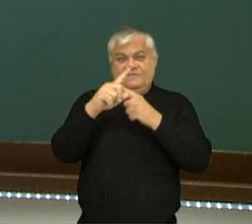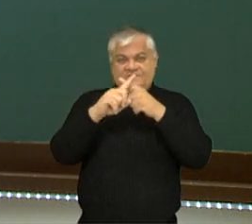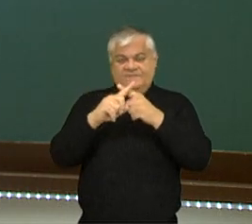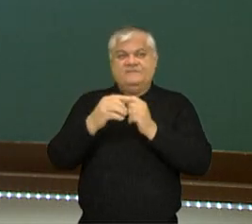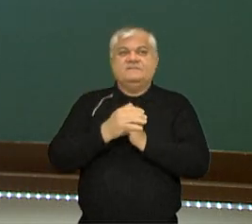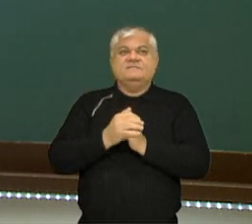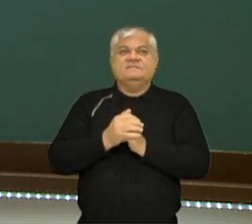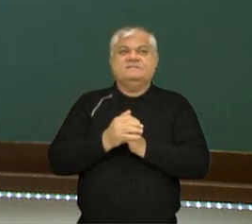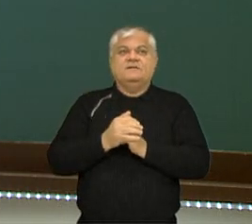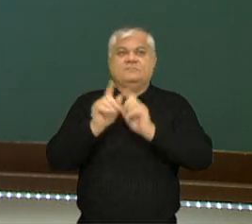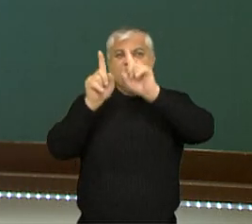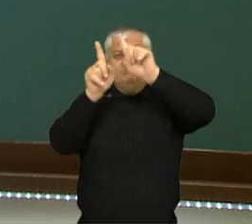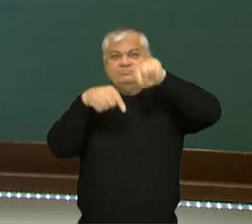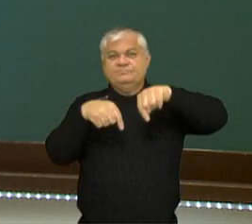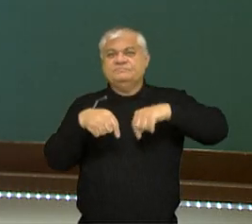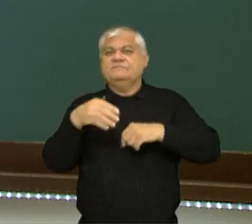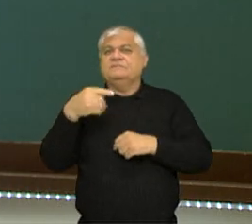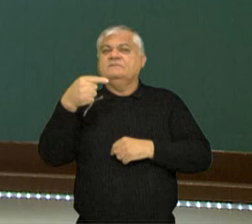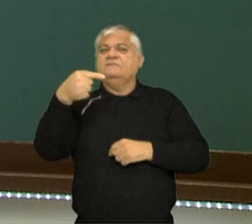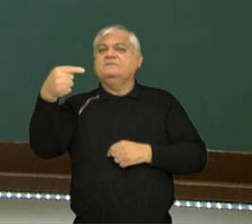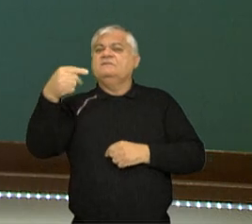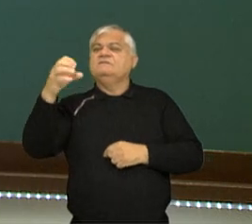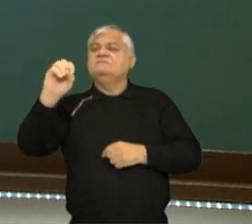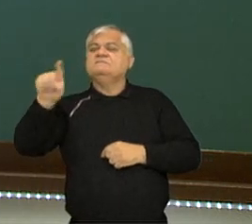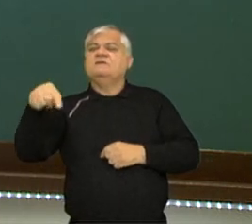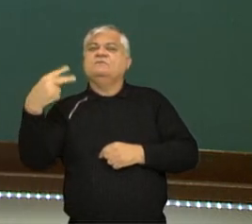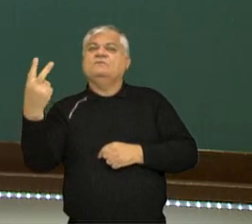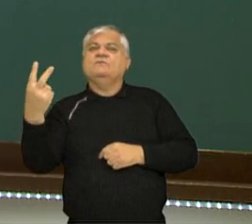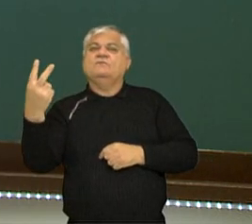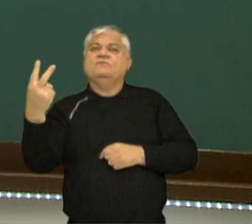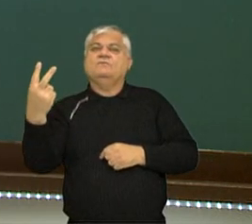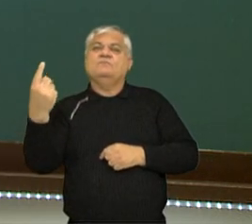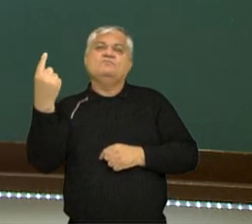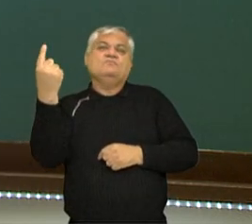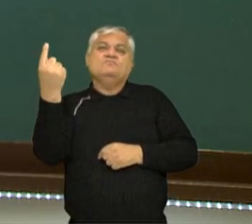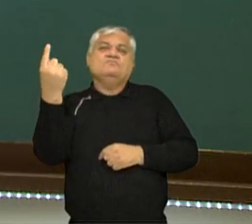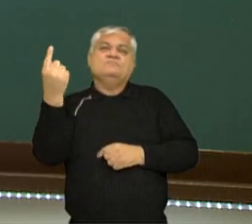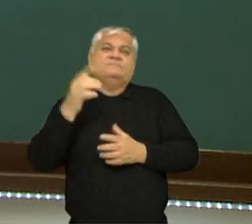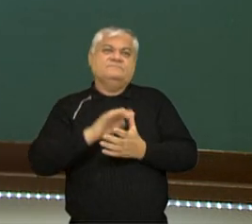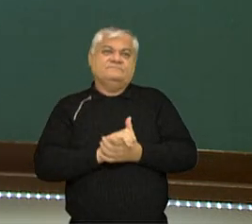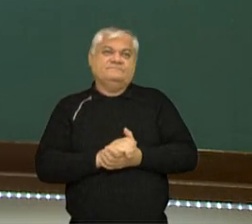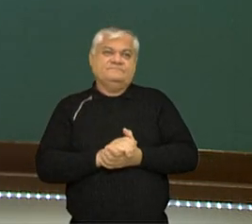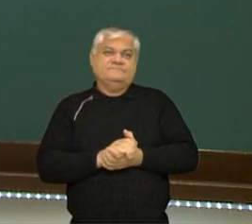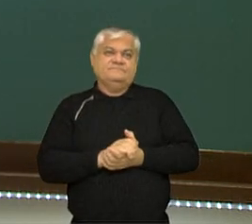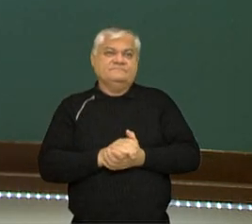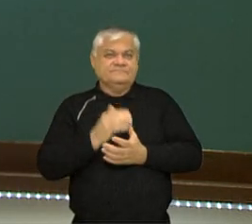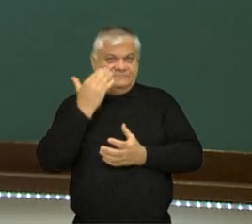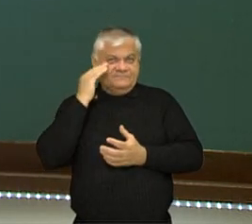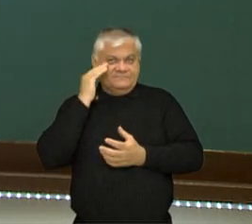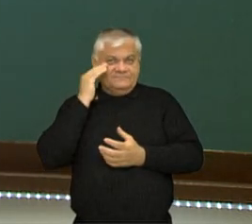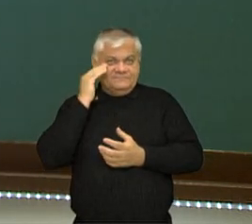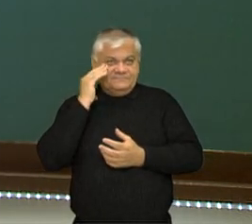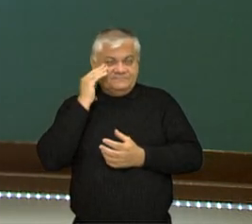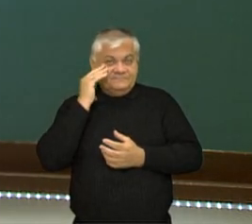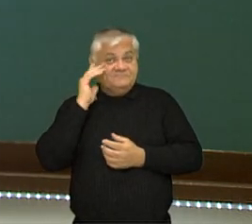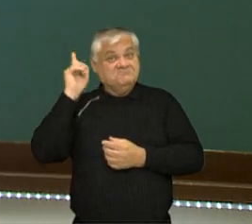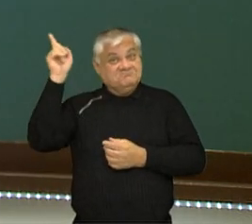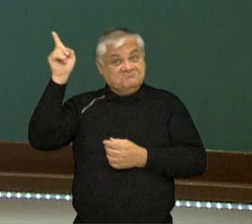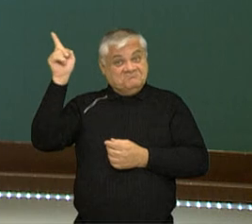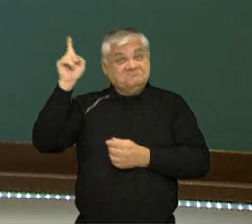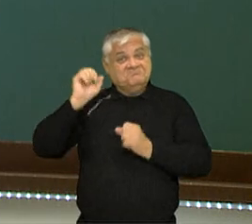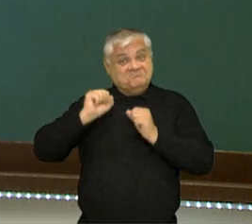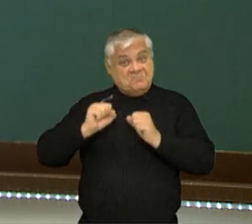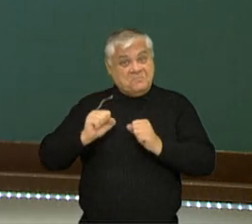termos iguais e olha quantos termos sobraram. Sobrou só 1. Então, eu poderia ou fazer essa